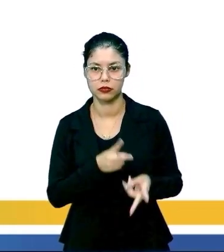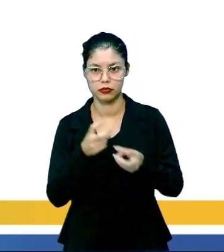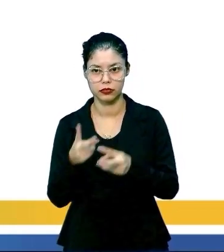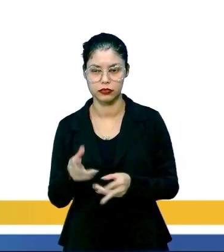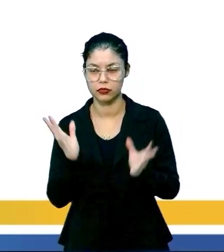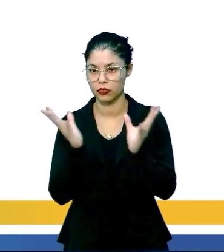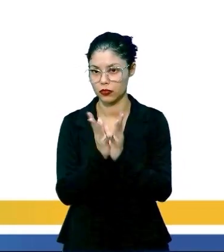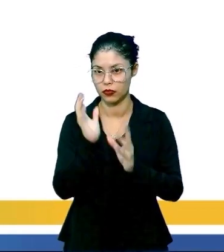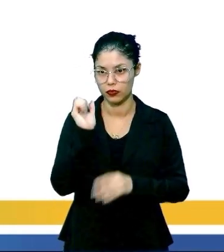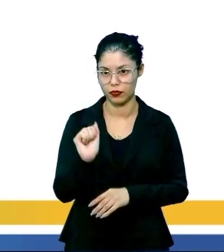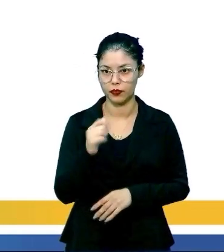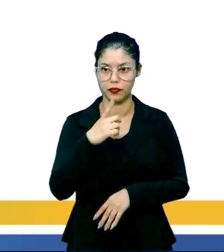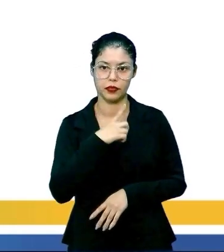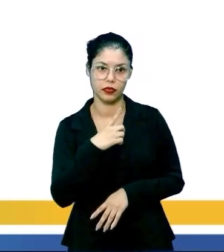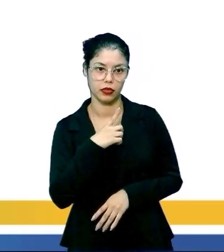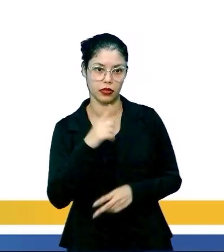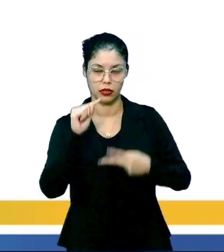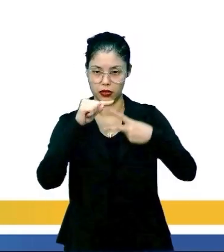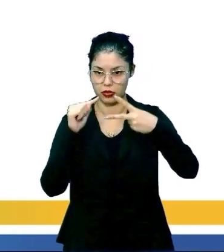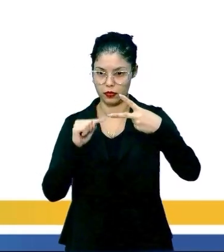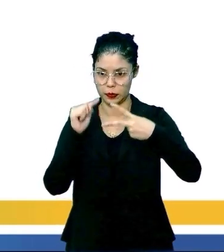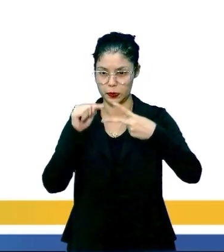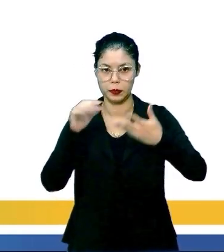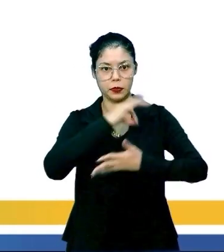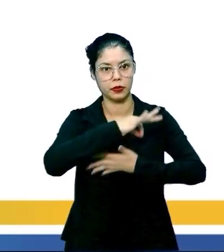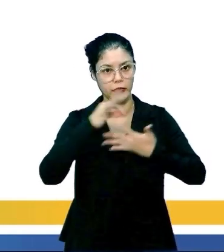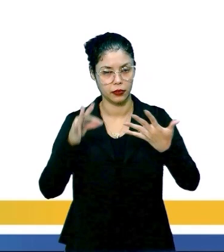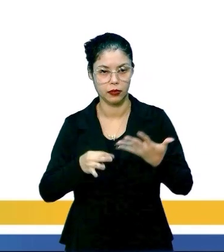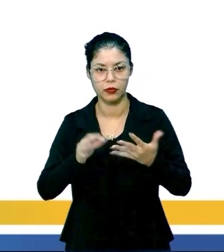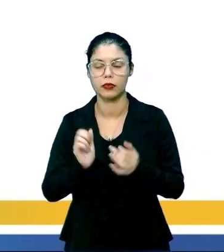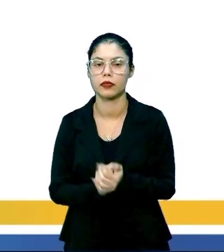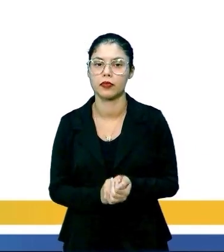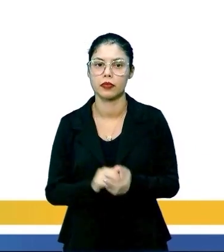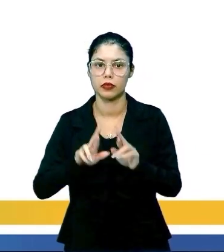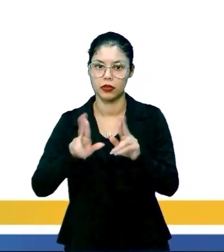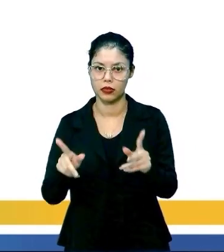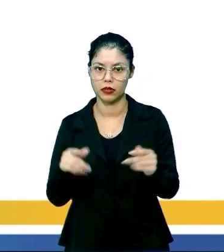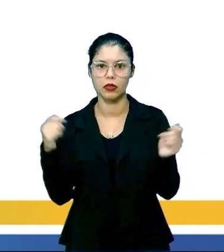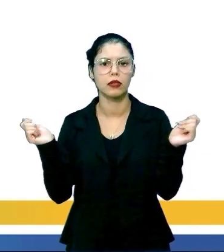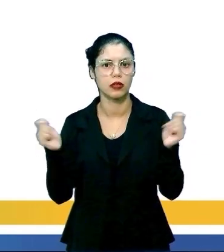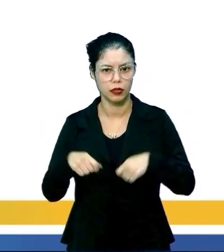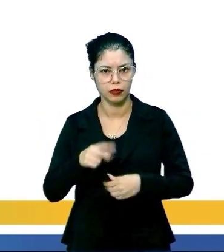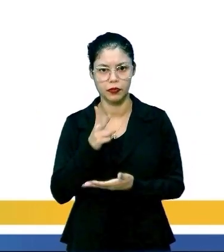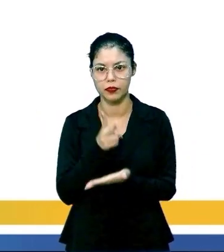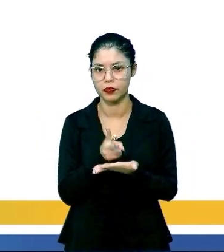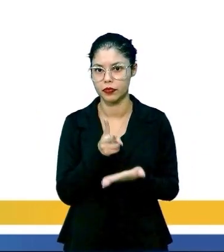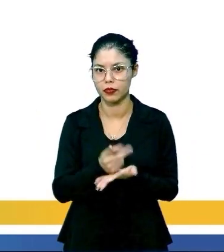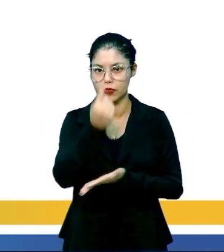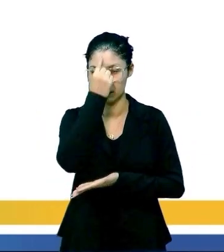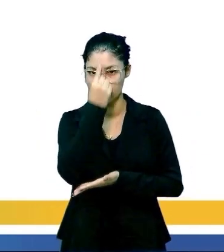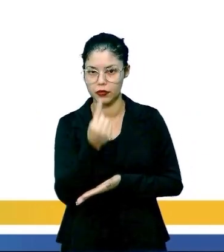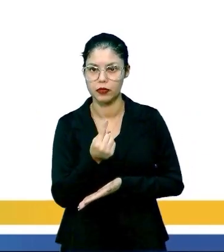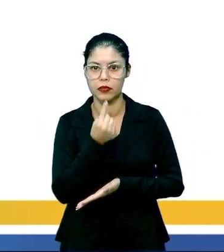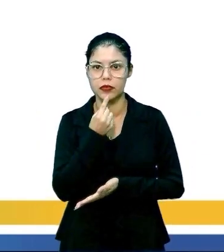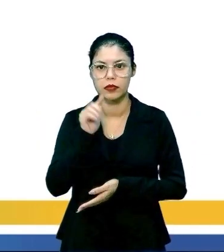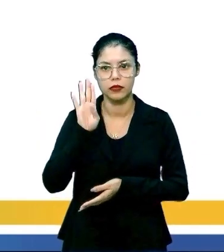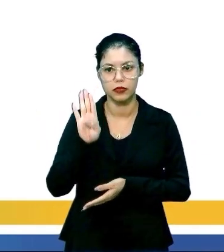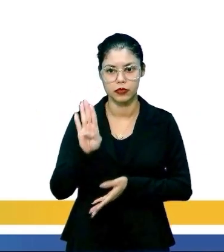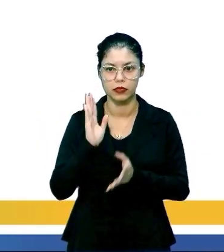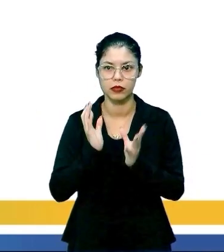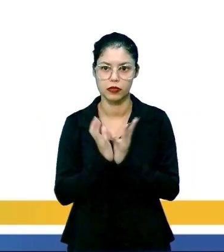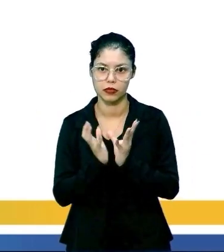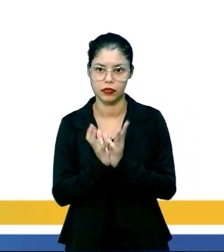Note que no conjunto A existem dois elementos distintos que possuem a